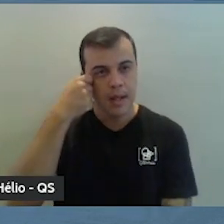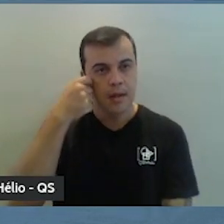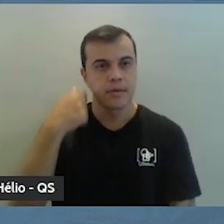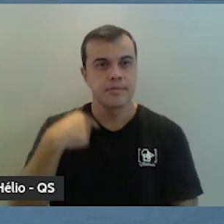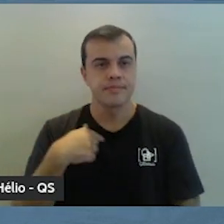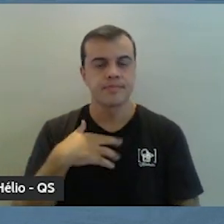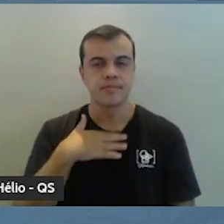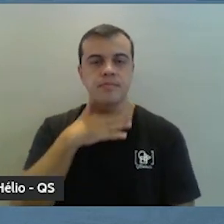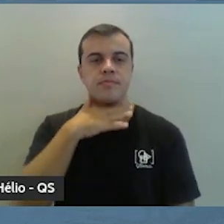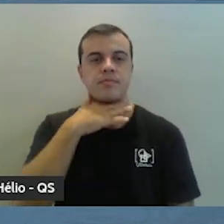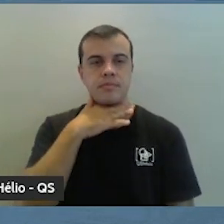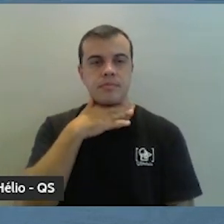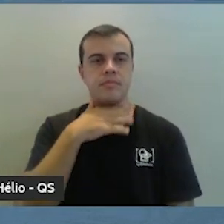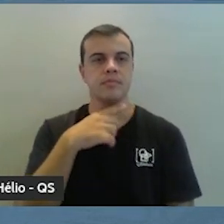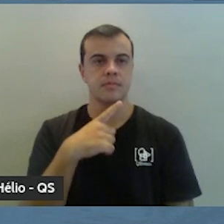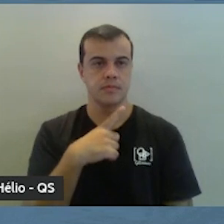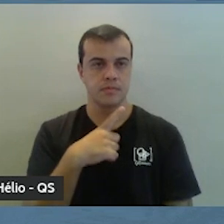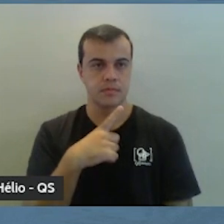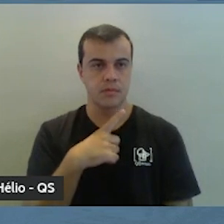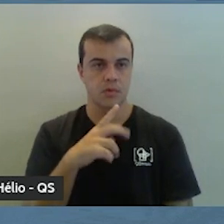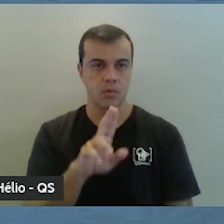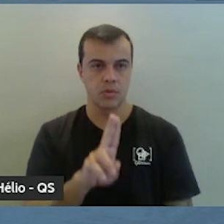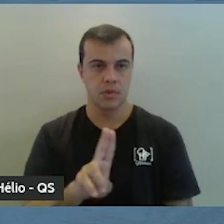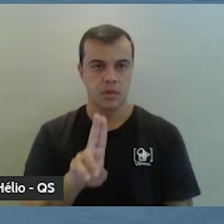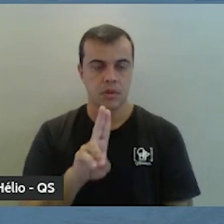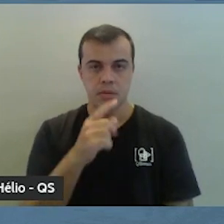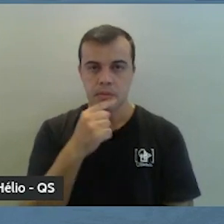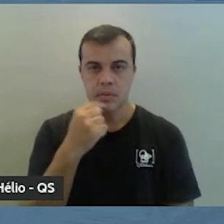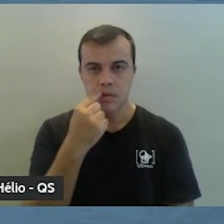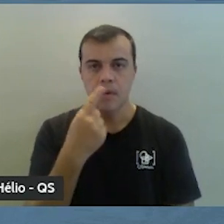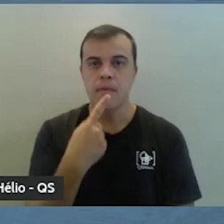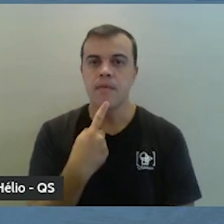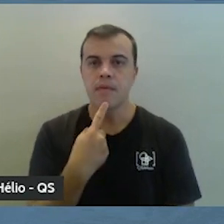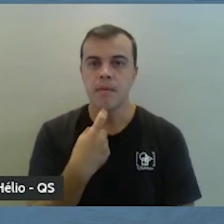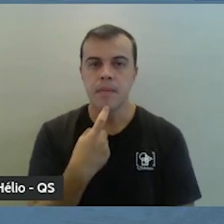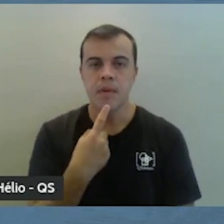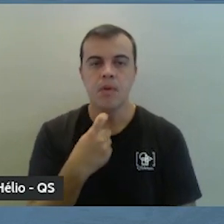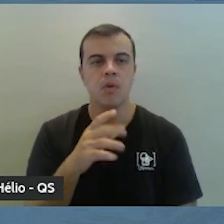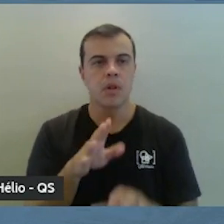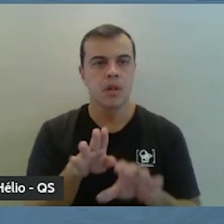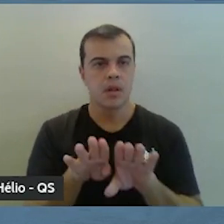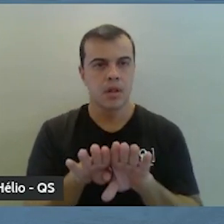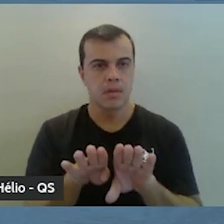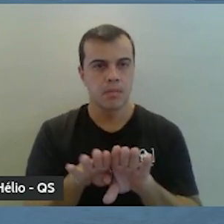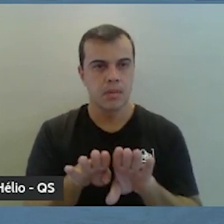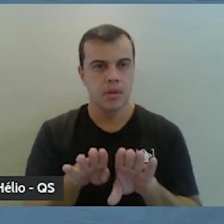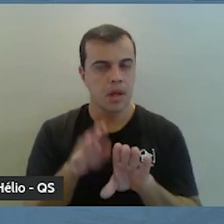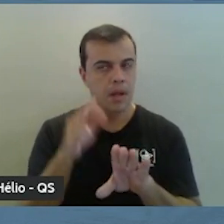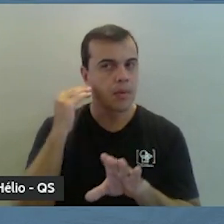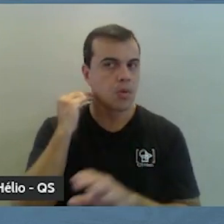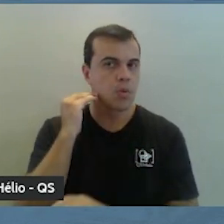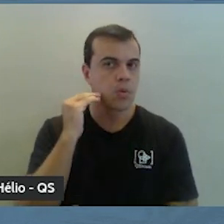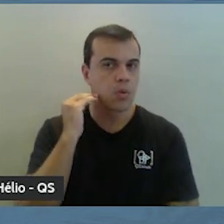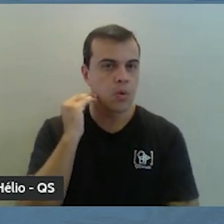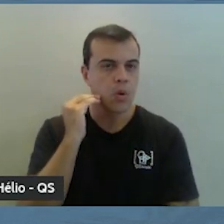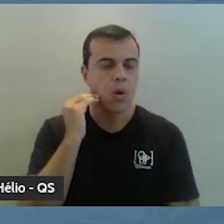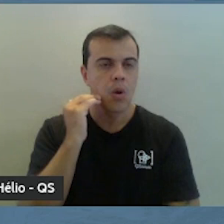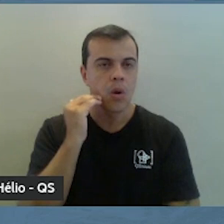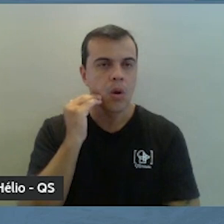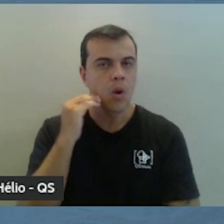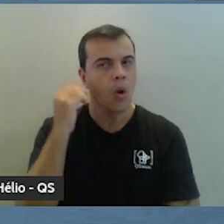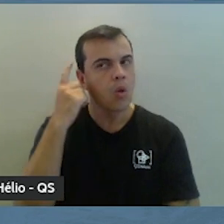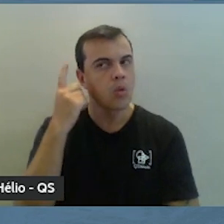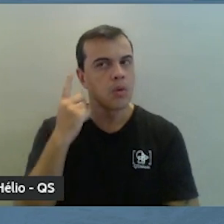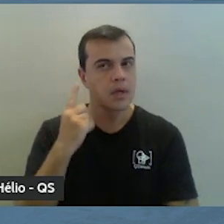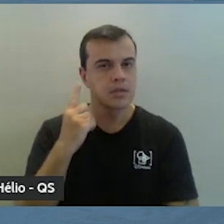o pescoço, estou usando um batom vermelho, tenho cabelos curtos, um pouquinho